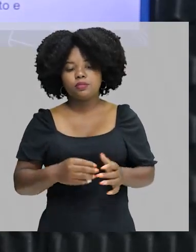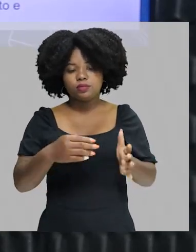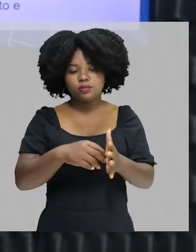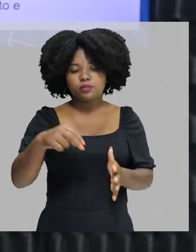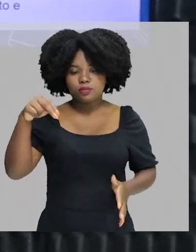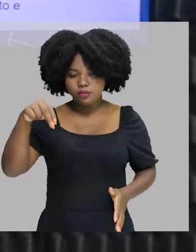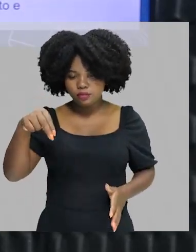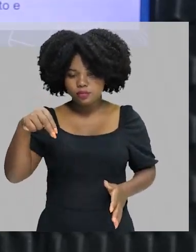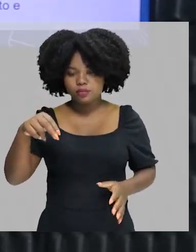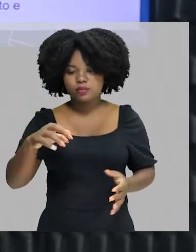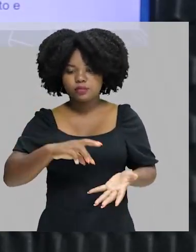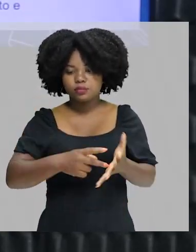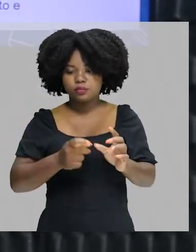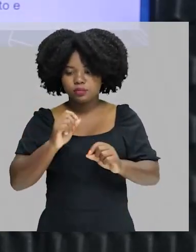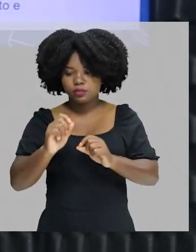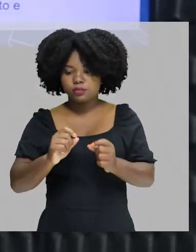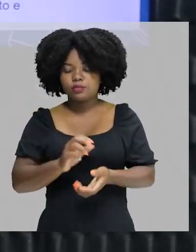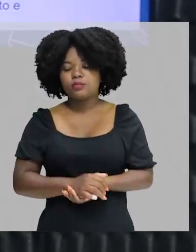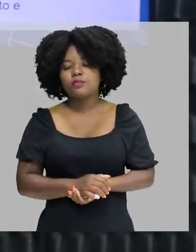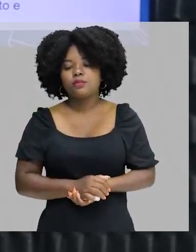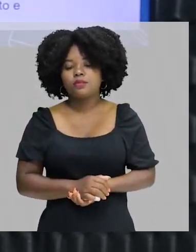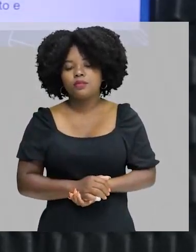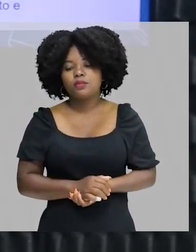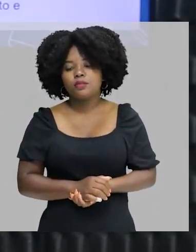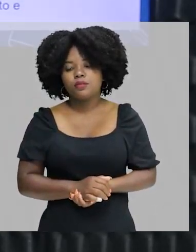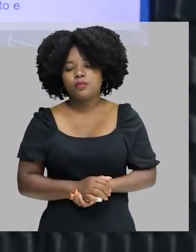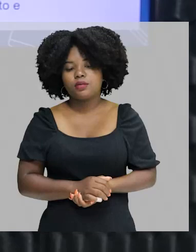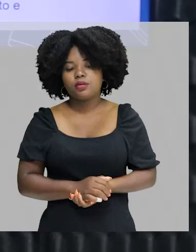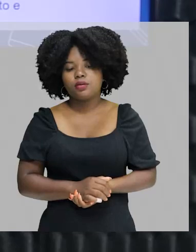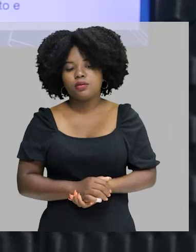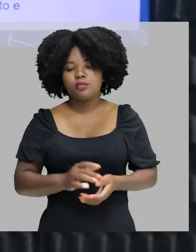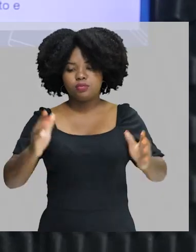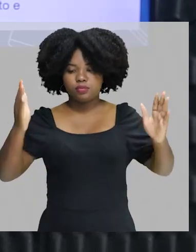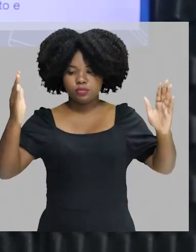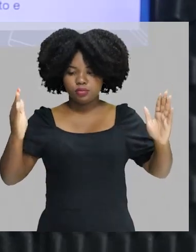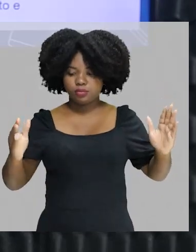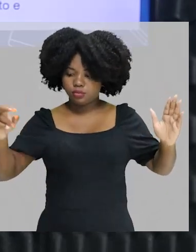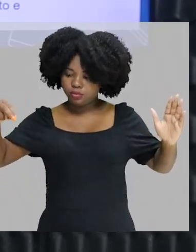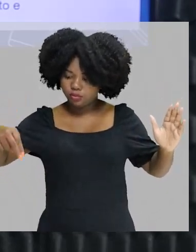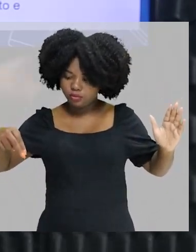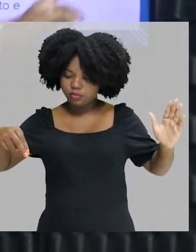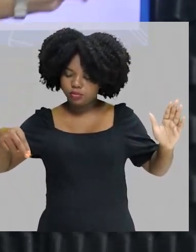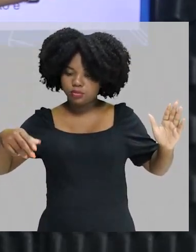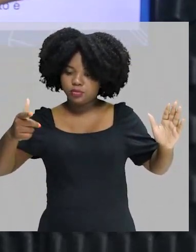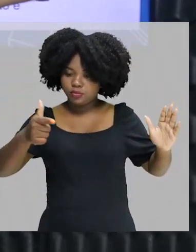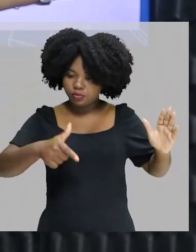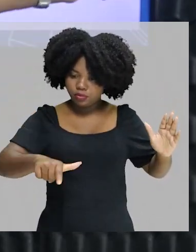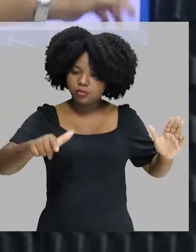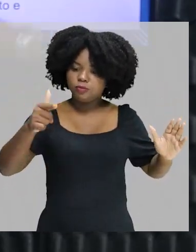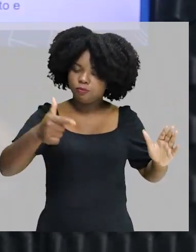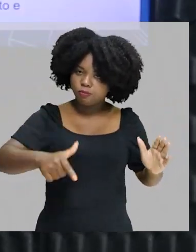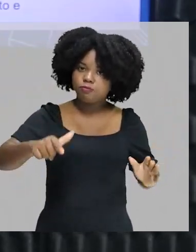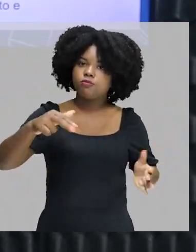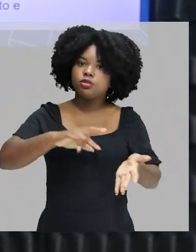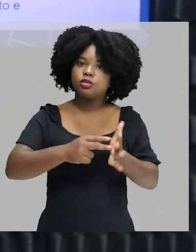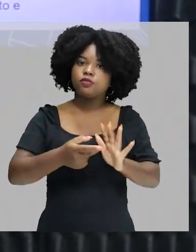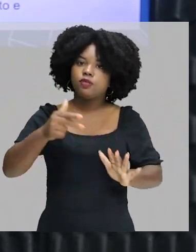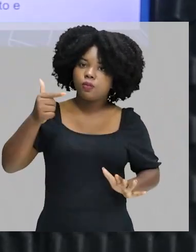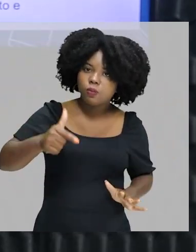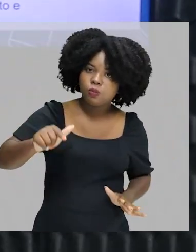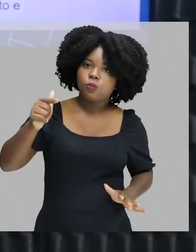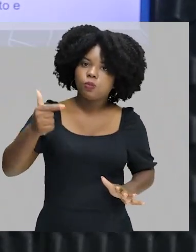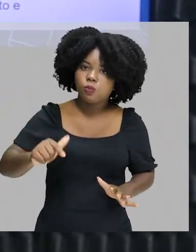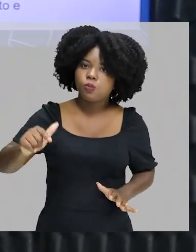quer dizer que esse grupo, ou essa estrutura, ou esse trecho, ele vai ser repetido, ó, várias vezes,